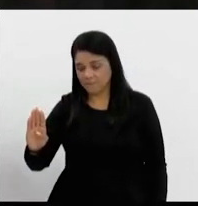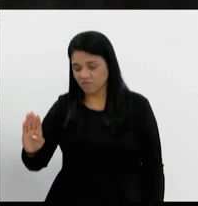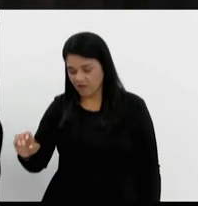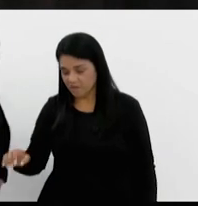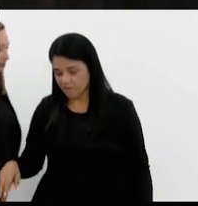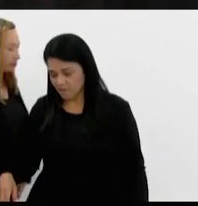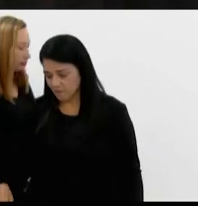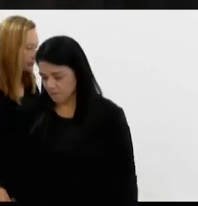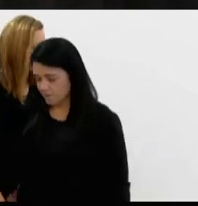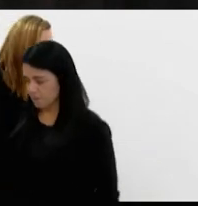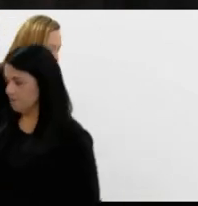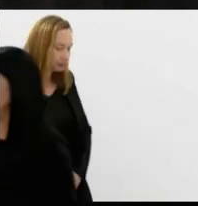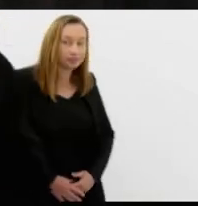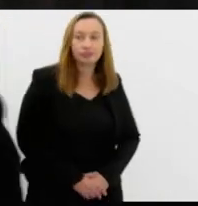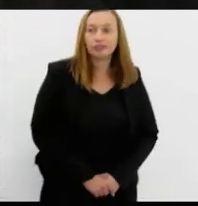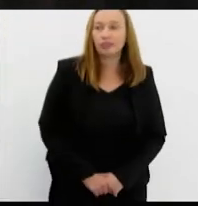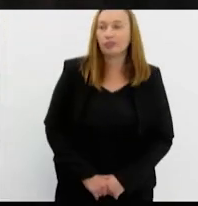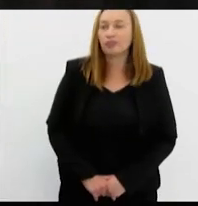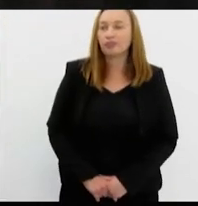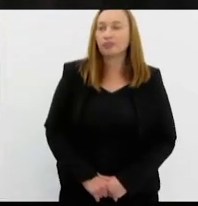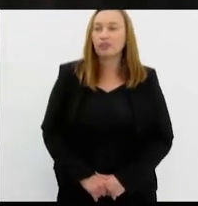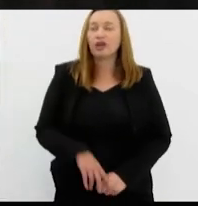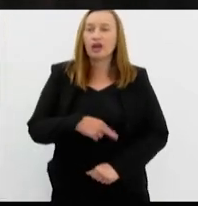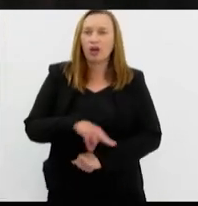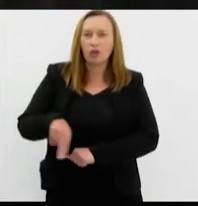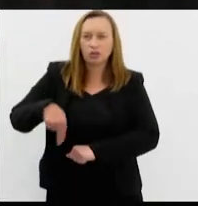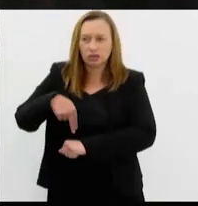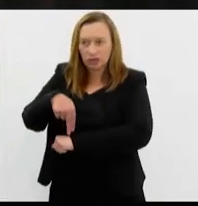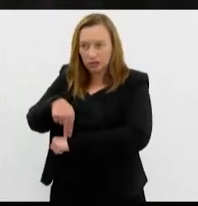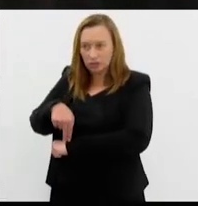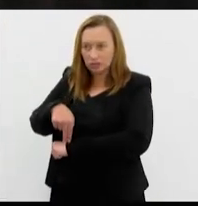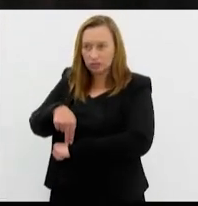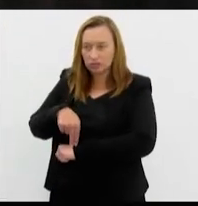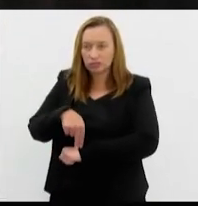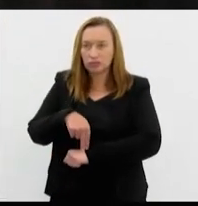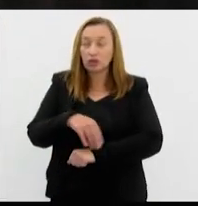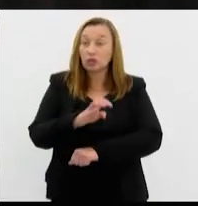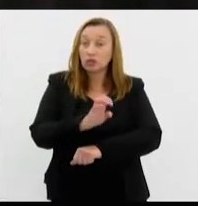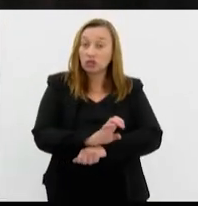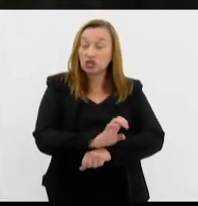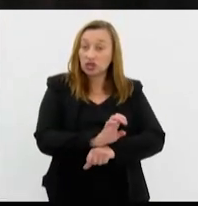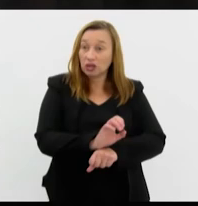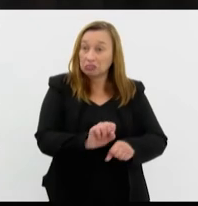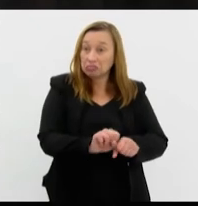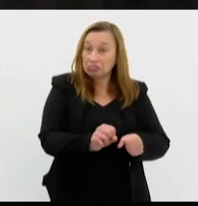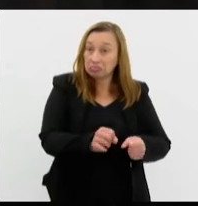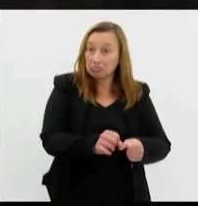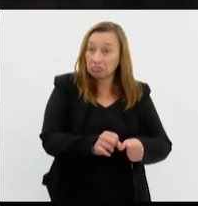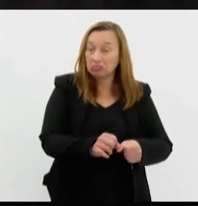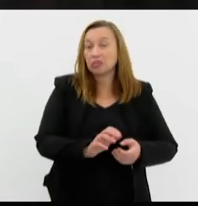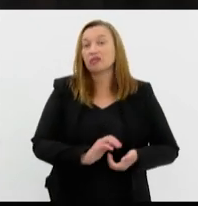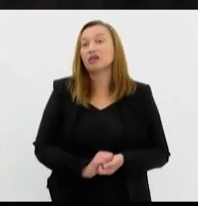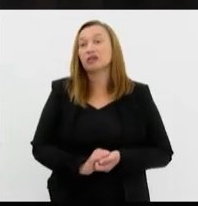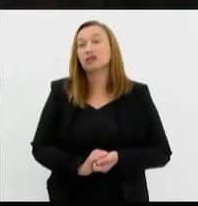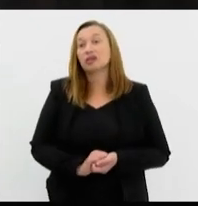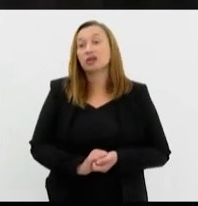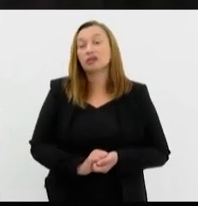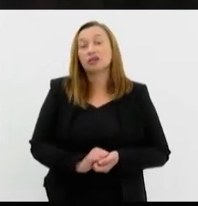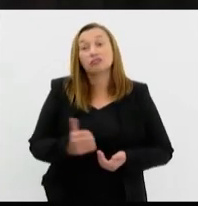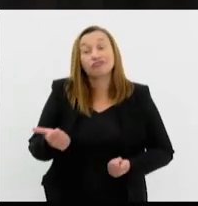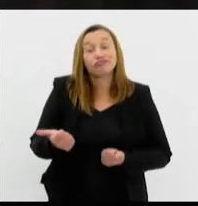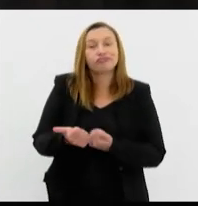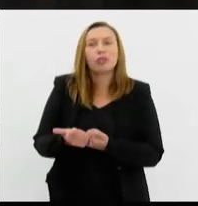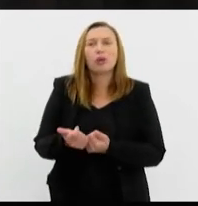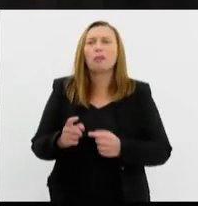institucional. O dever da União, quando um estado quebra, é fazer uma intervenção. Mas